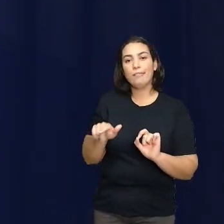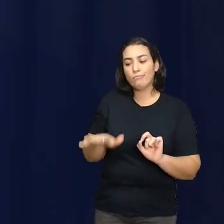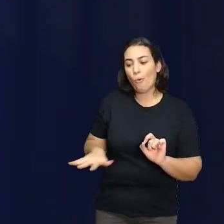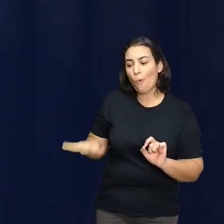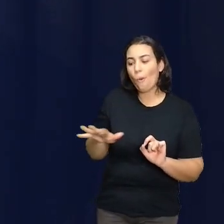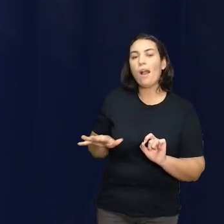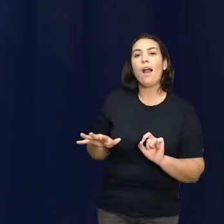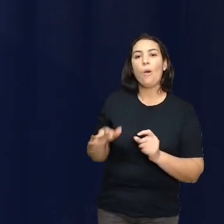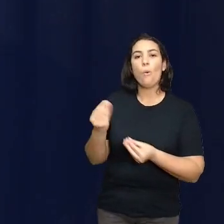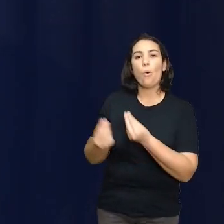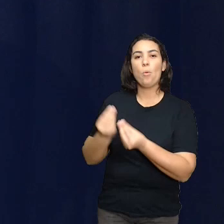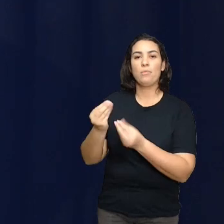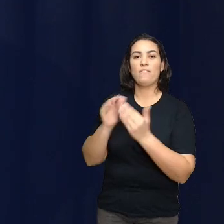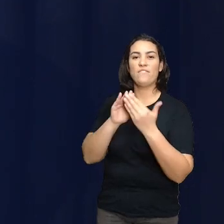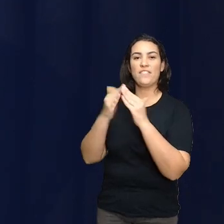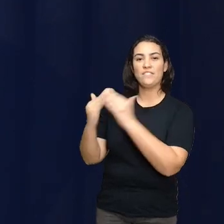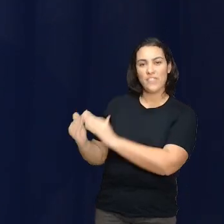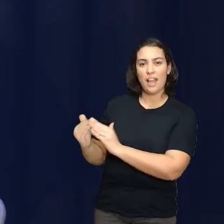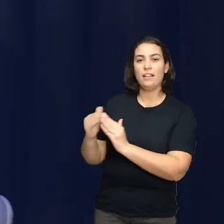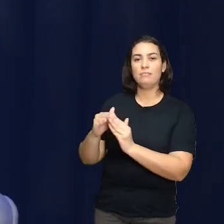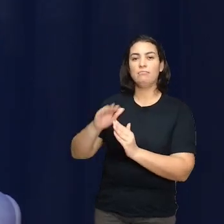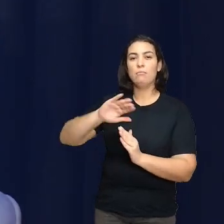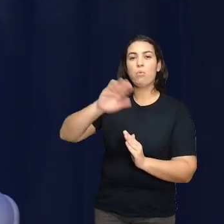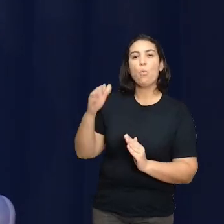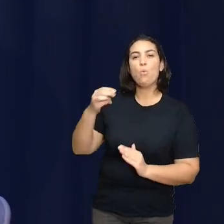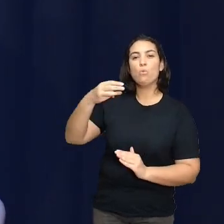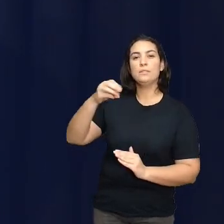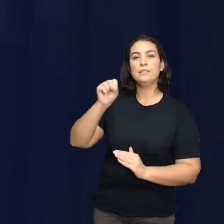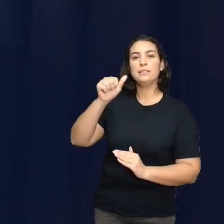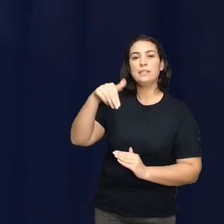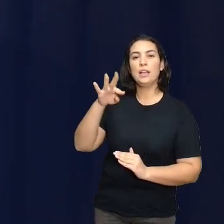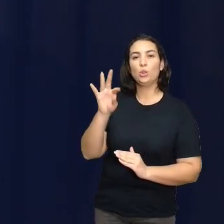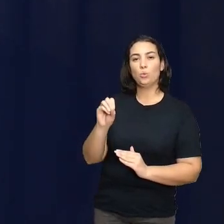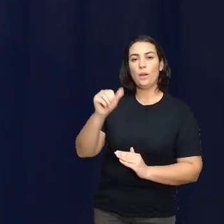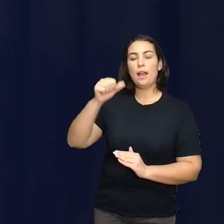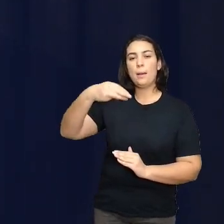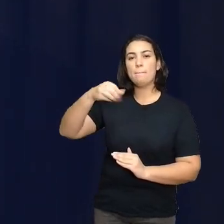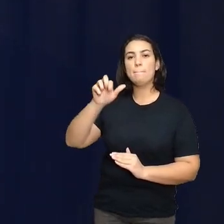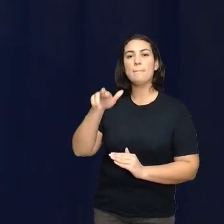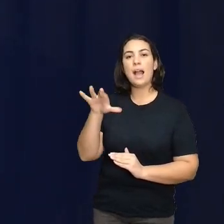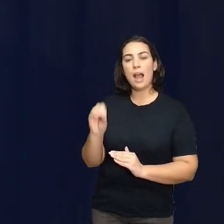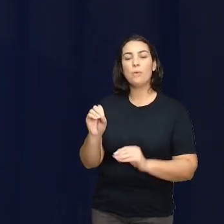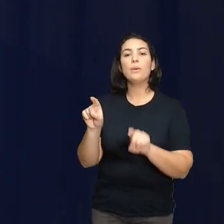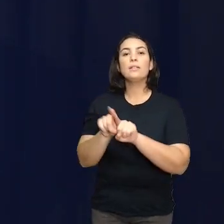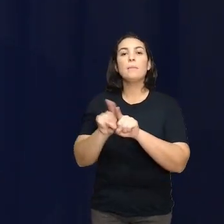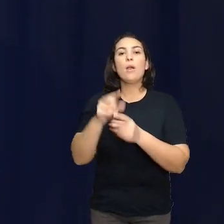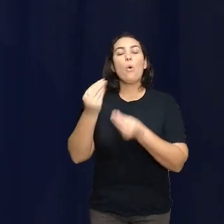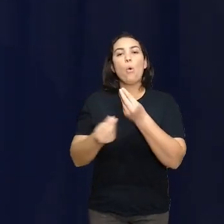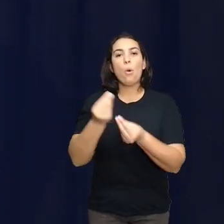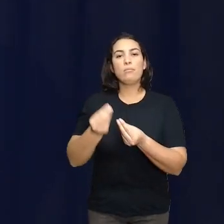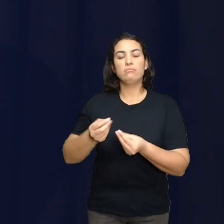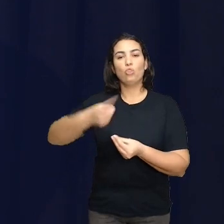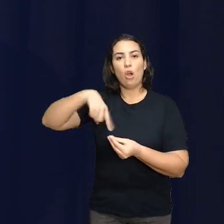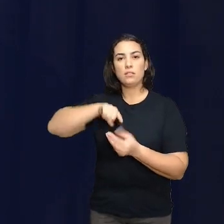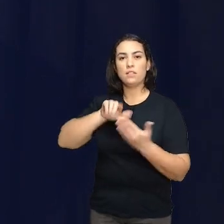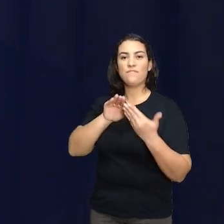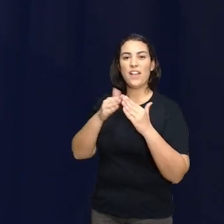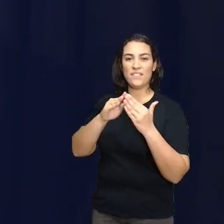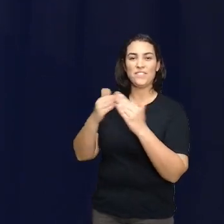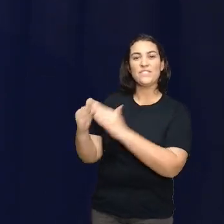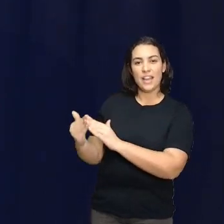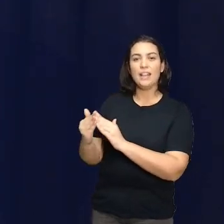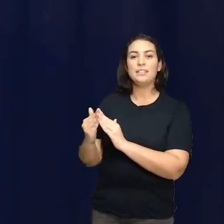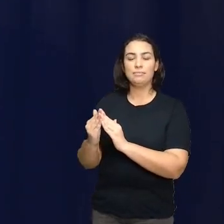a favela do Morro do Santa Amaro e de que forma que a gente consegue fazer com que a nossa favela seja uma DAO, né?